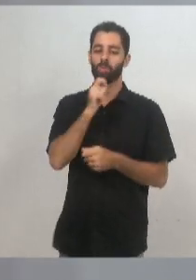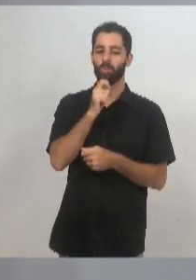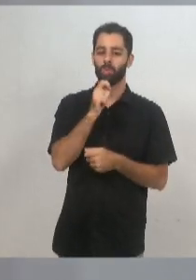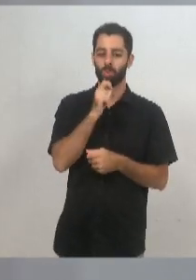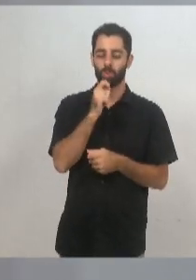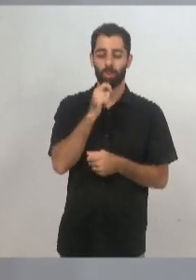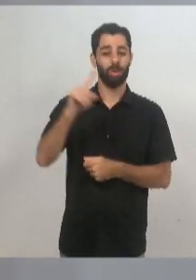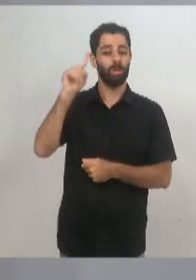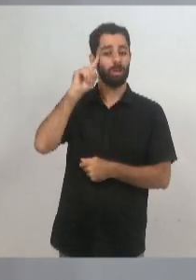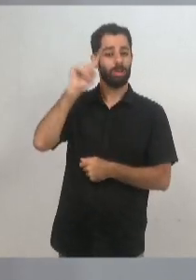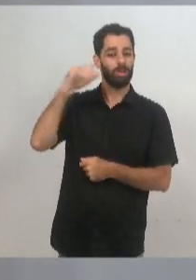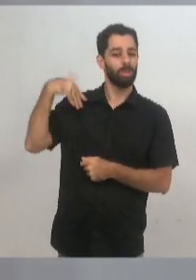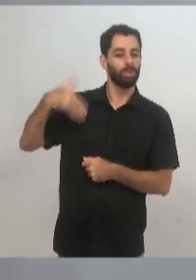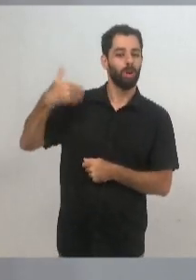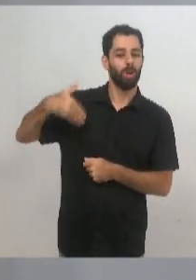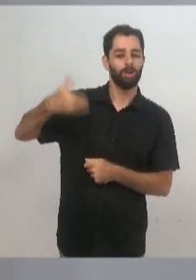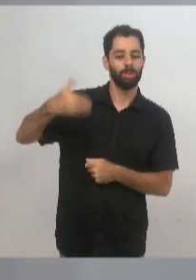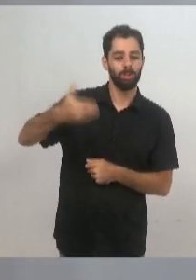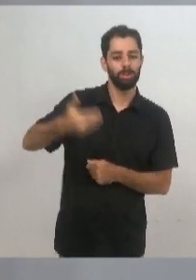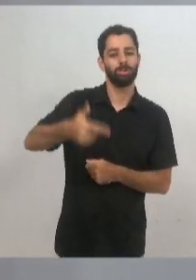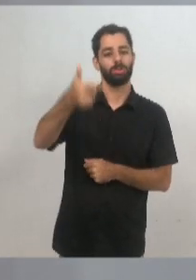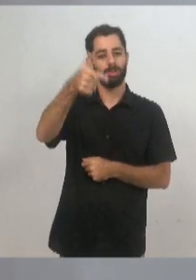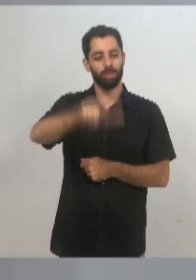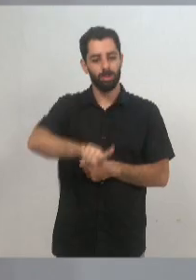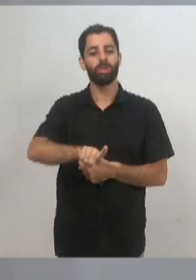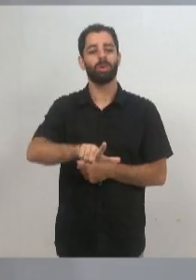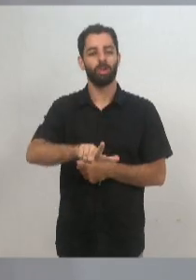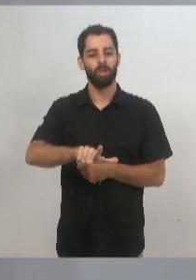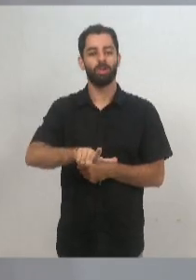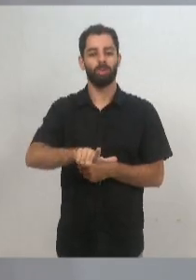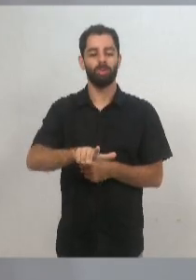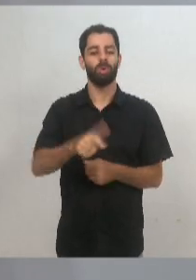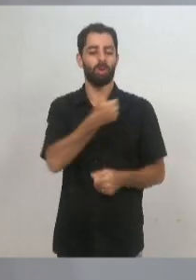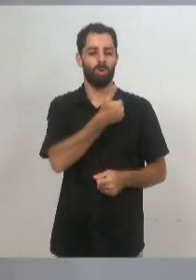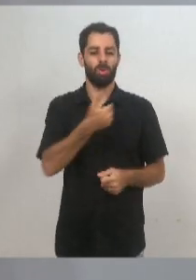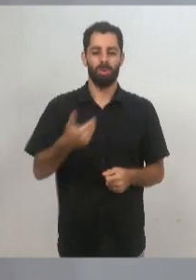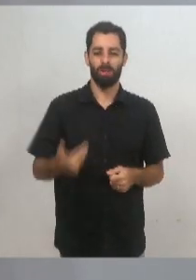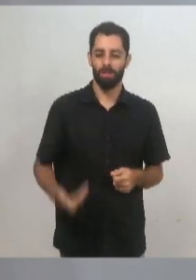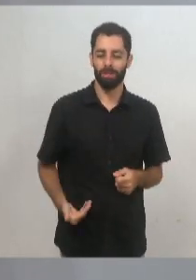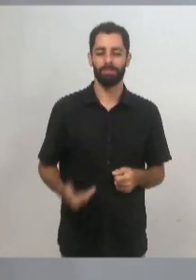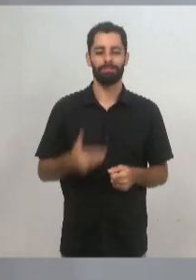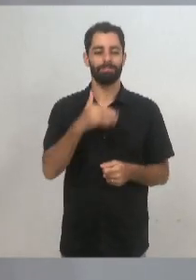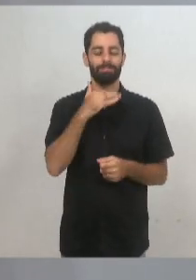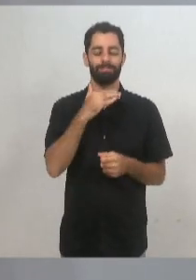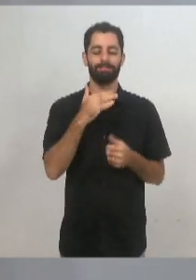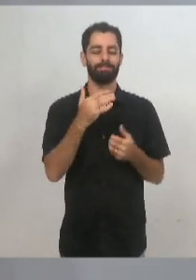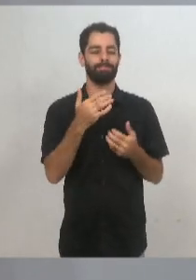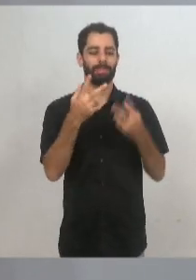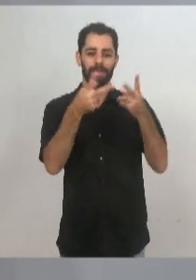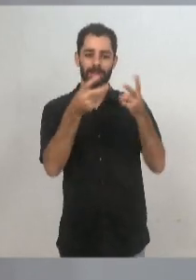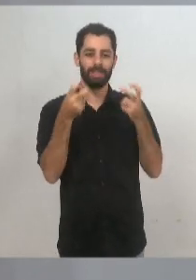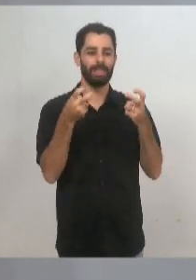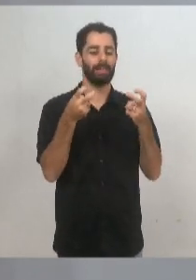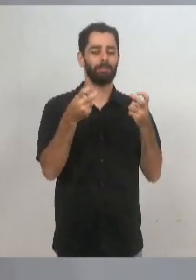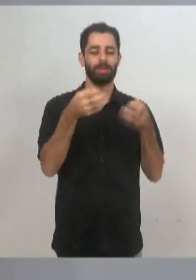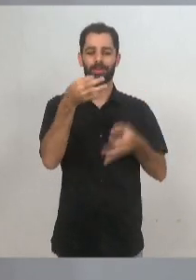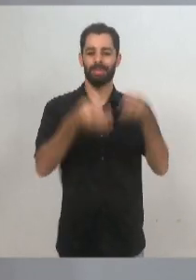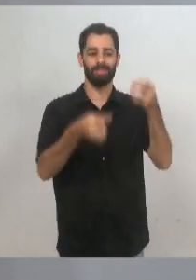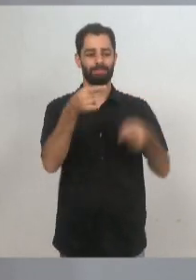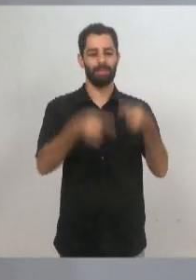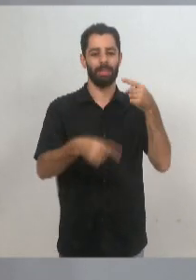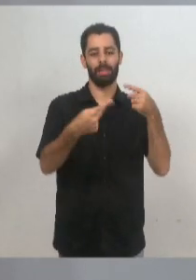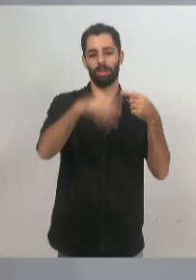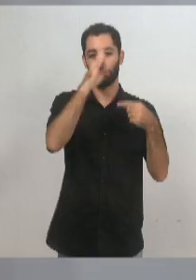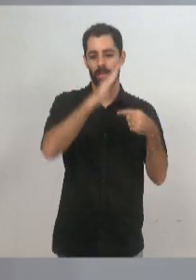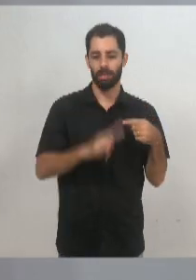a cada dia mais, a parcialidade, ela é nítida no Brasil. Um julgamento